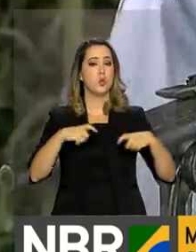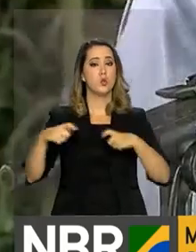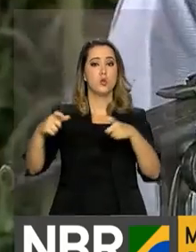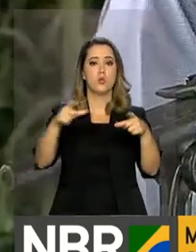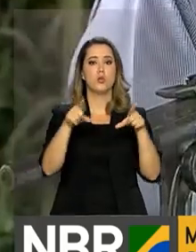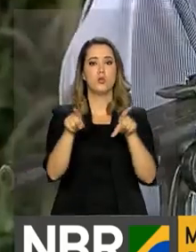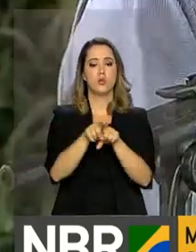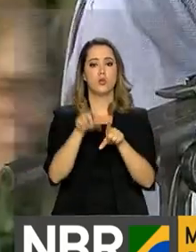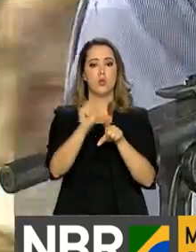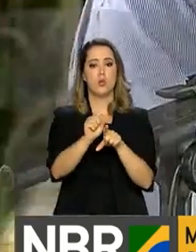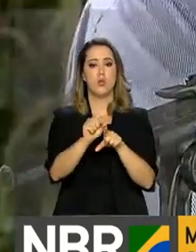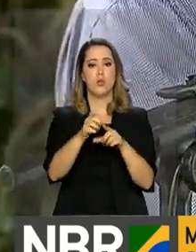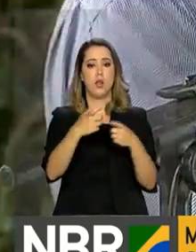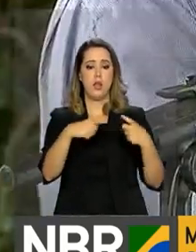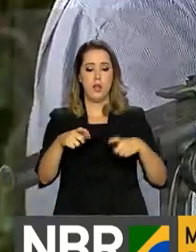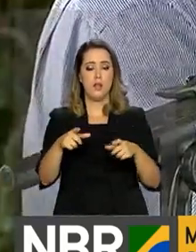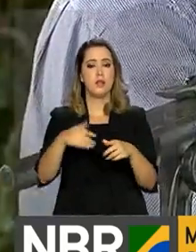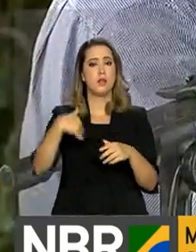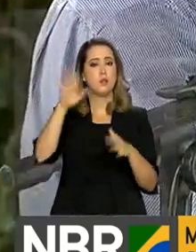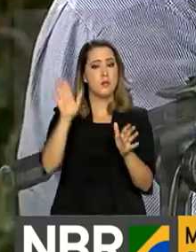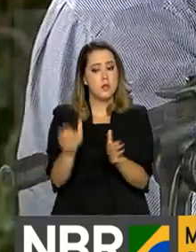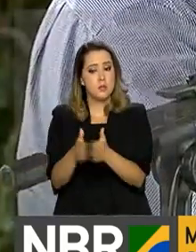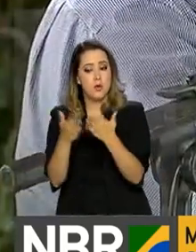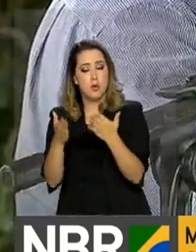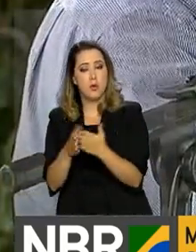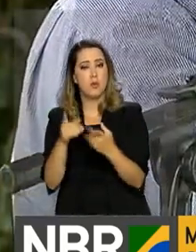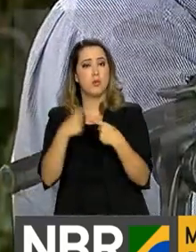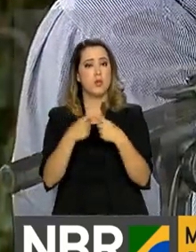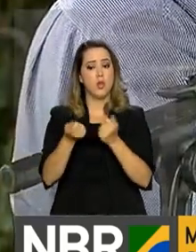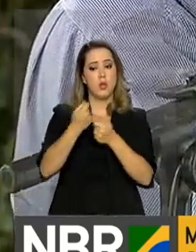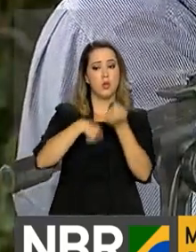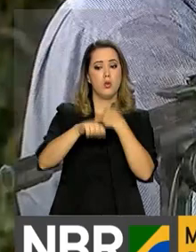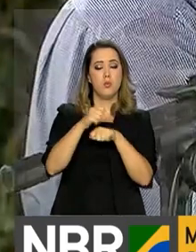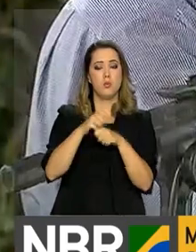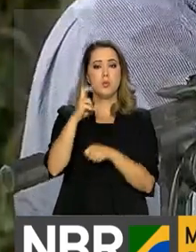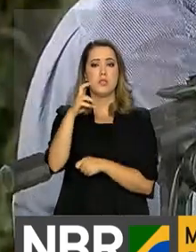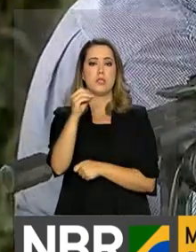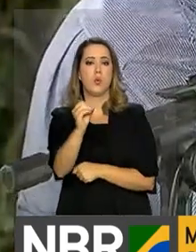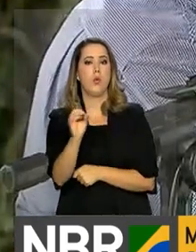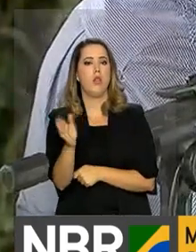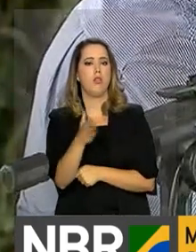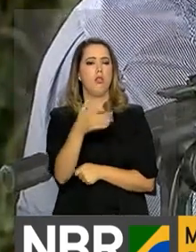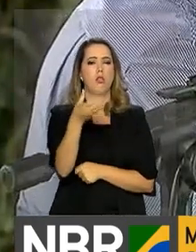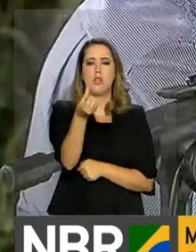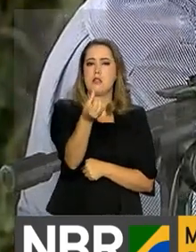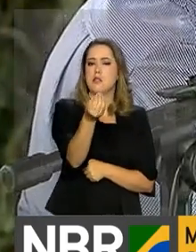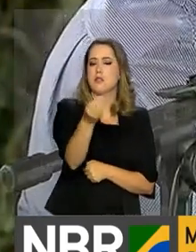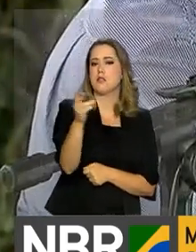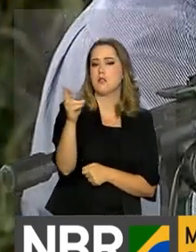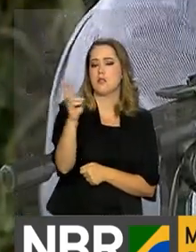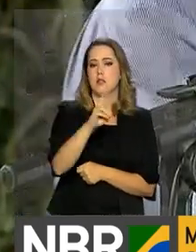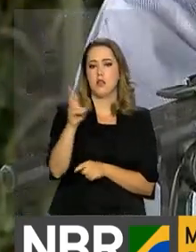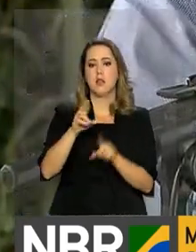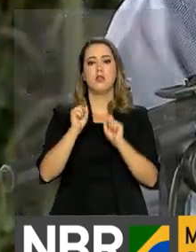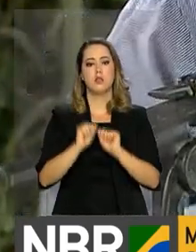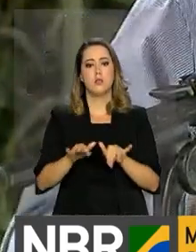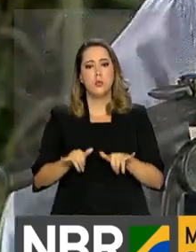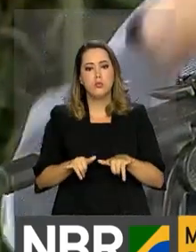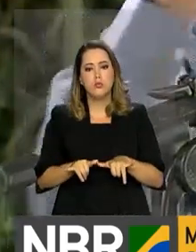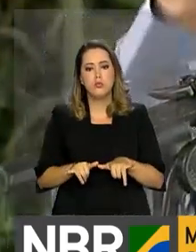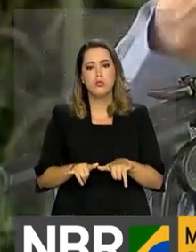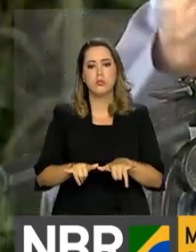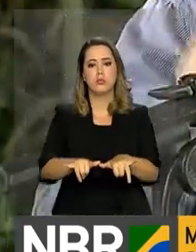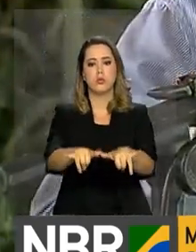gente mais pobre, de gente que de repente economizou 50, 60, 70 reais e consegue ir ao supermercado para